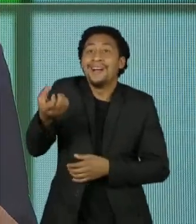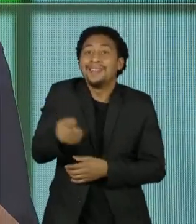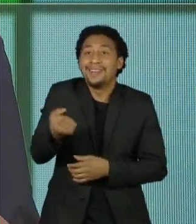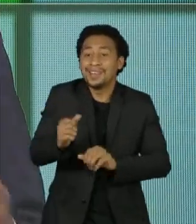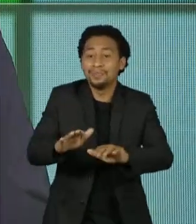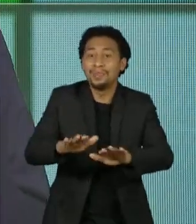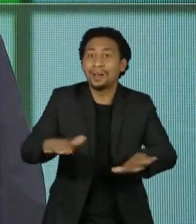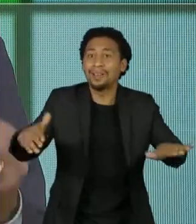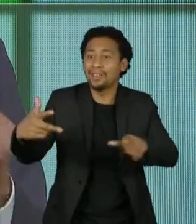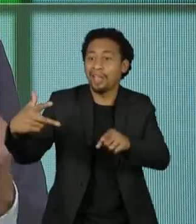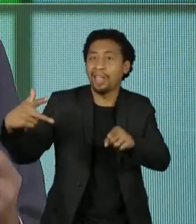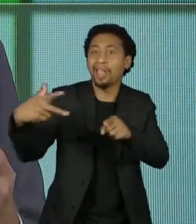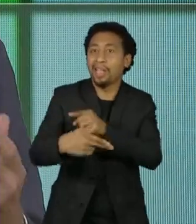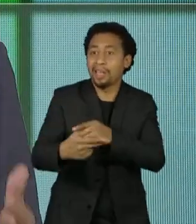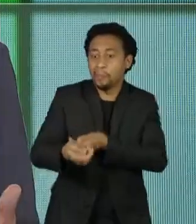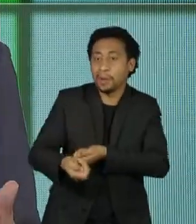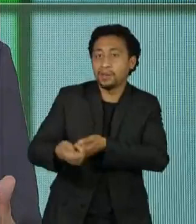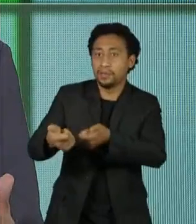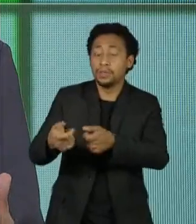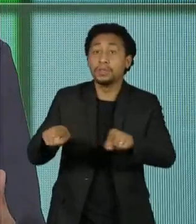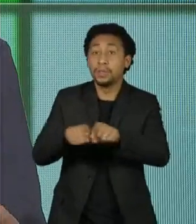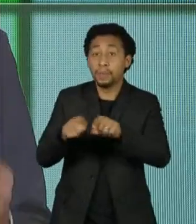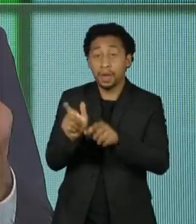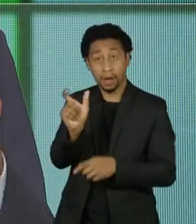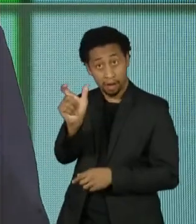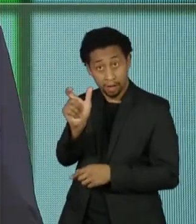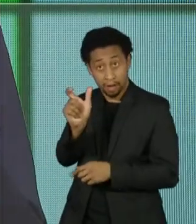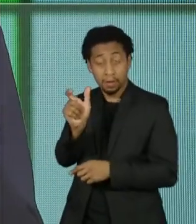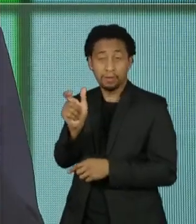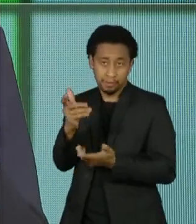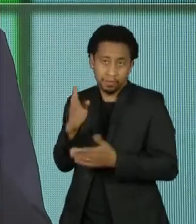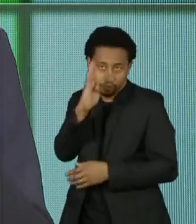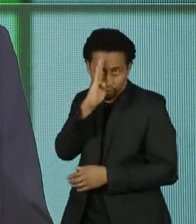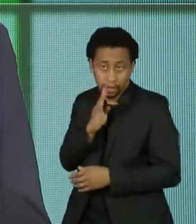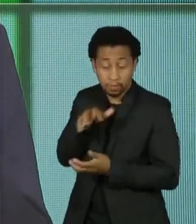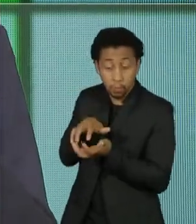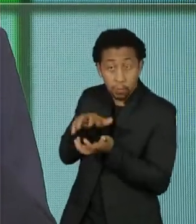crianças. Vocês cortaram o passe do idoso. Vocês não têm